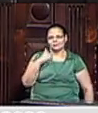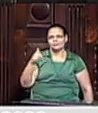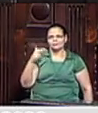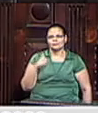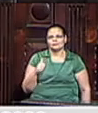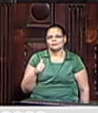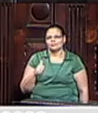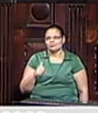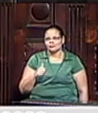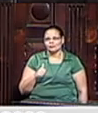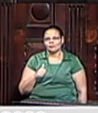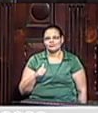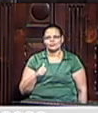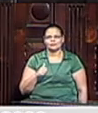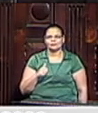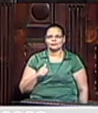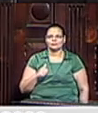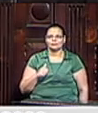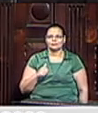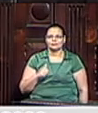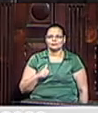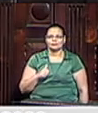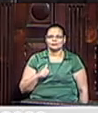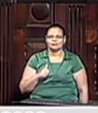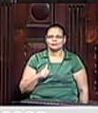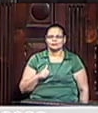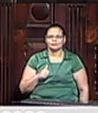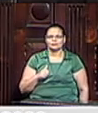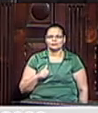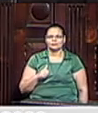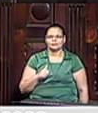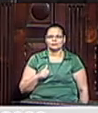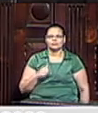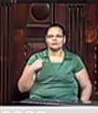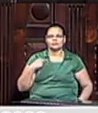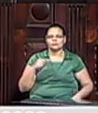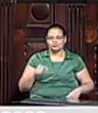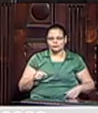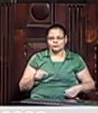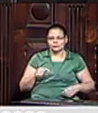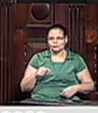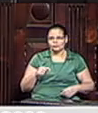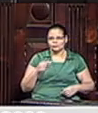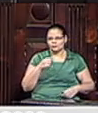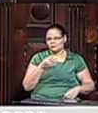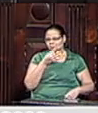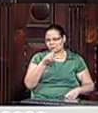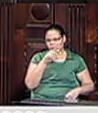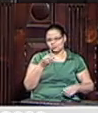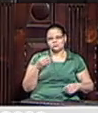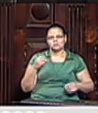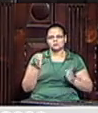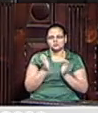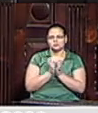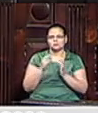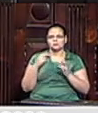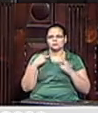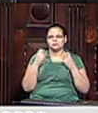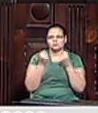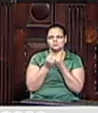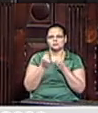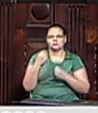de altar, imagens sacras, artefatos em prata e mobiliário agregado. Pareceres das Comissões de Constituição e Justiça